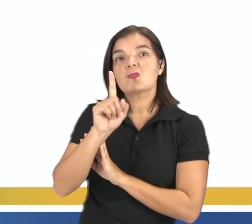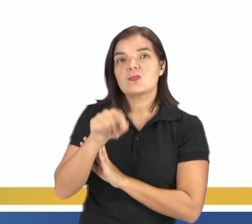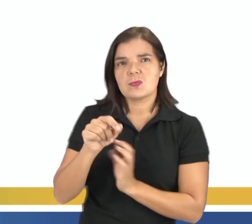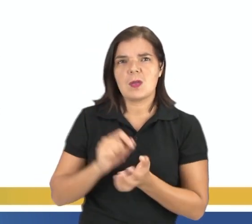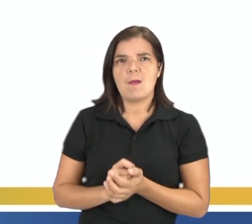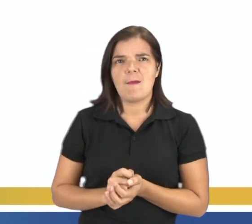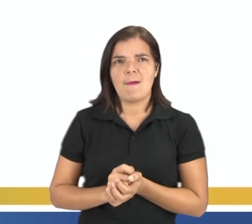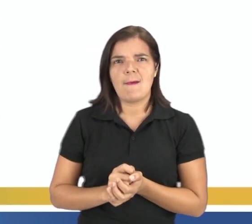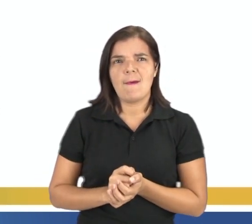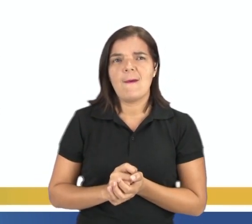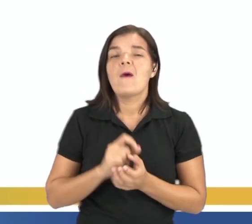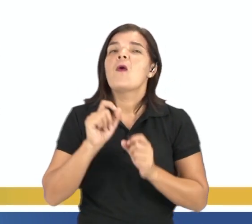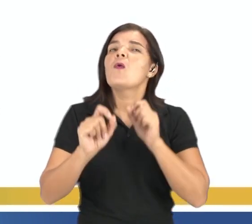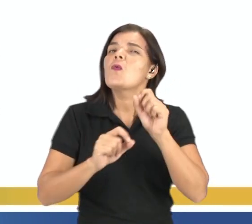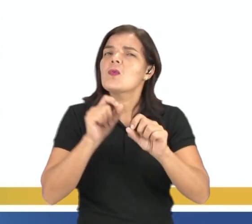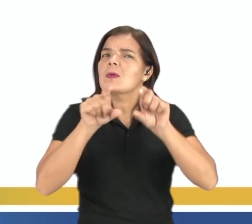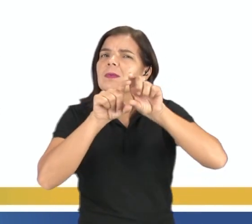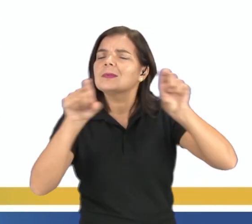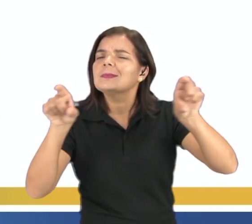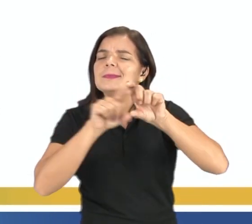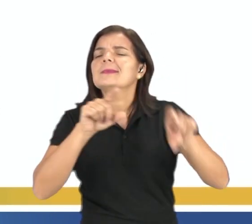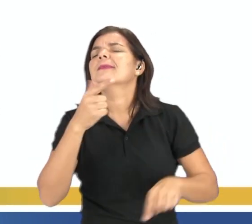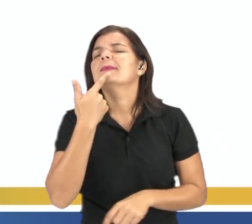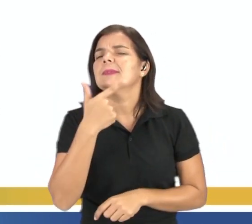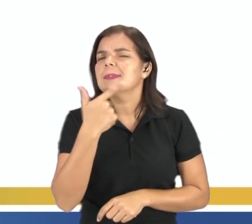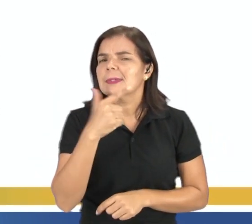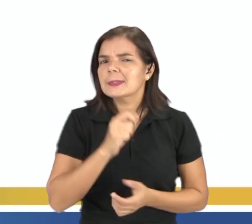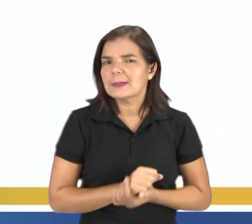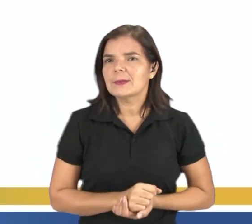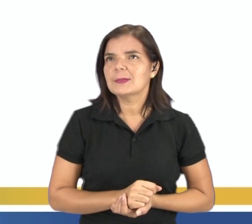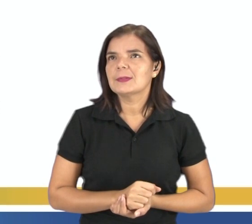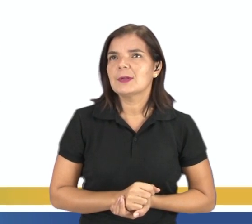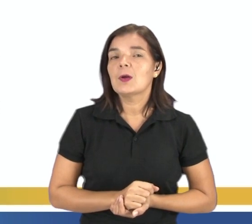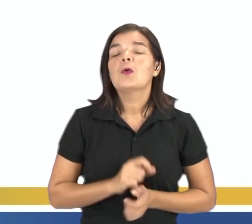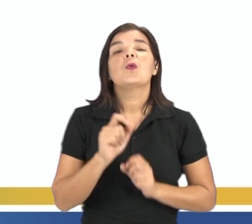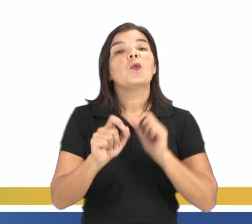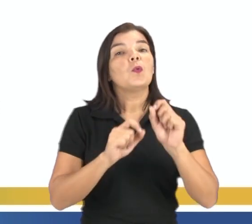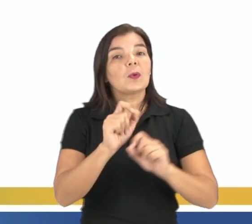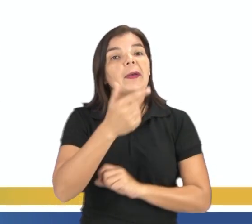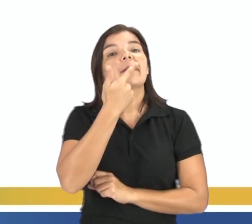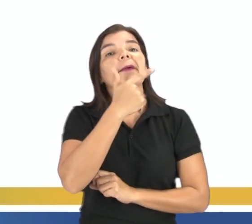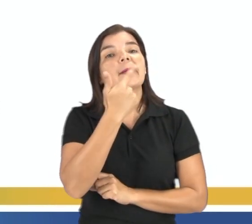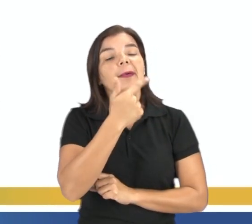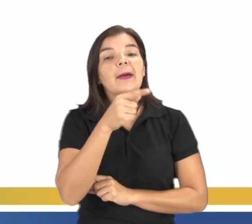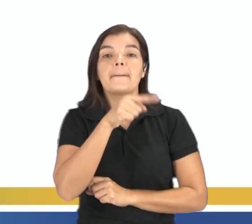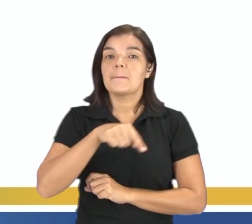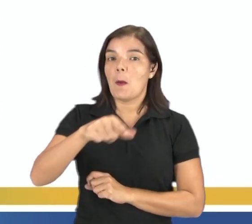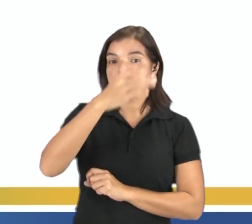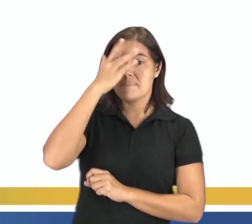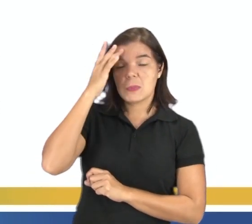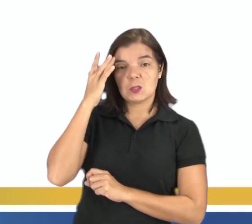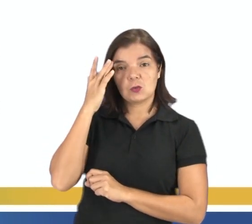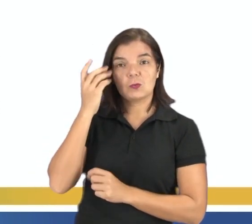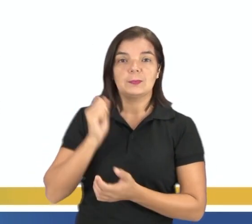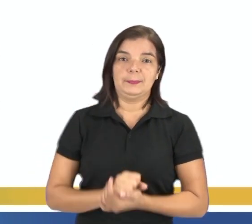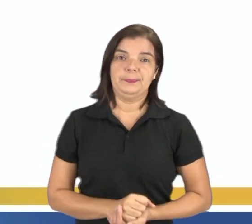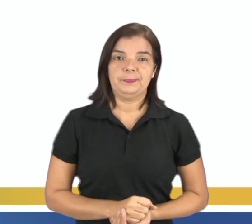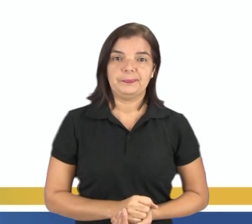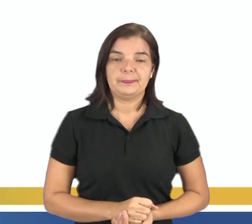o que faz com que a tirinha se torne engraçada? O que torna engraçado para alguém essa